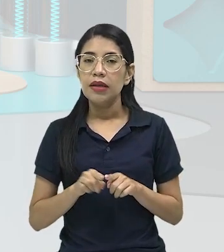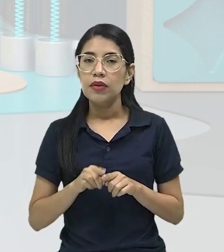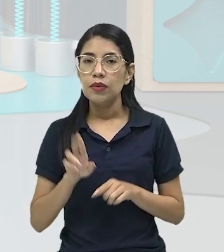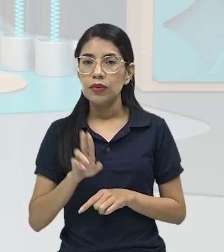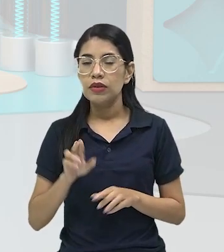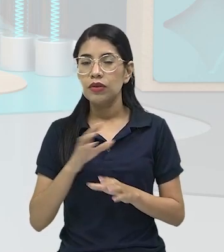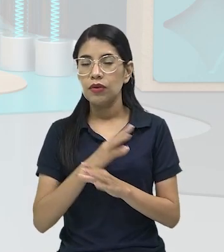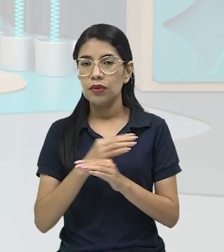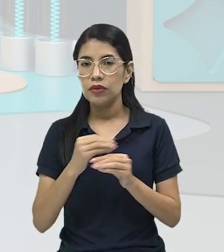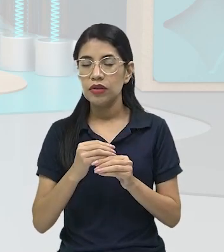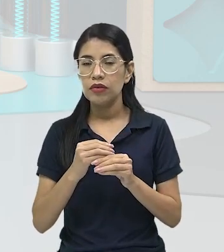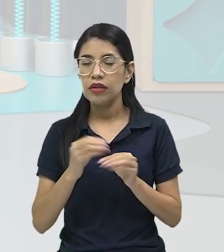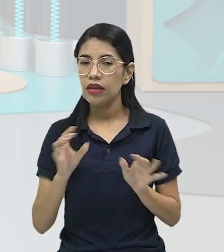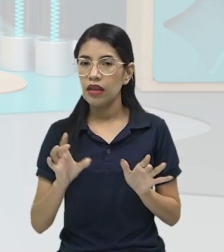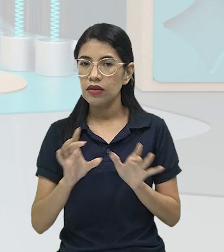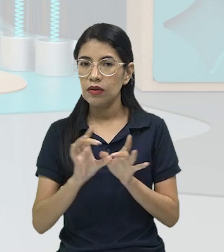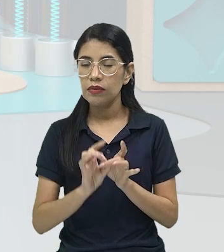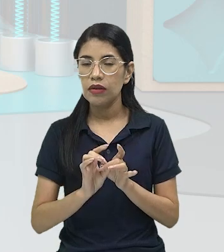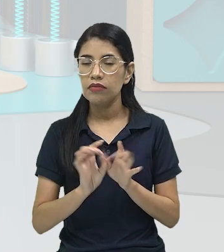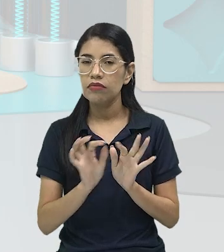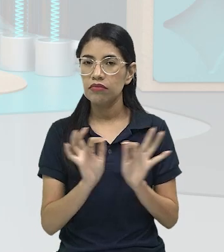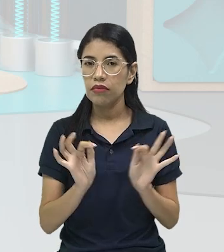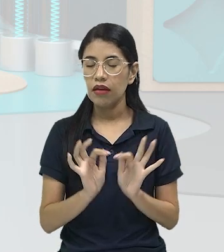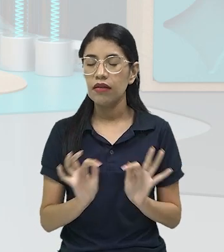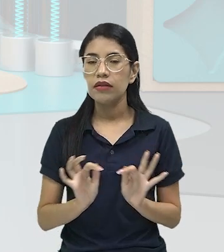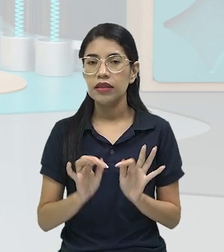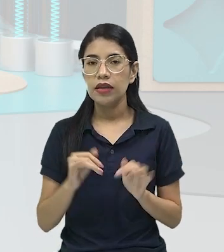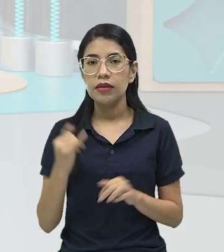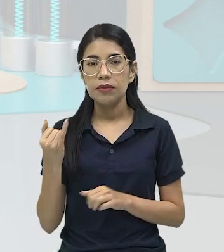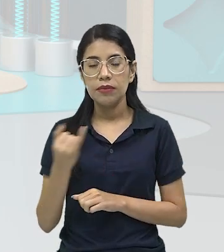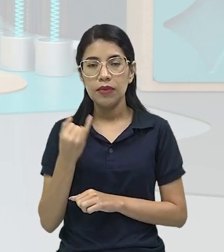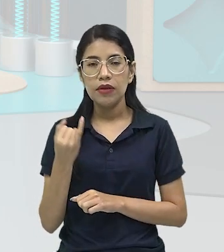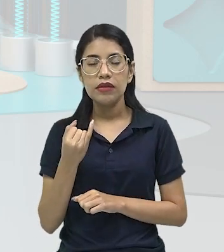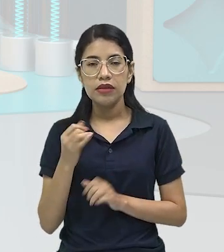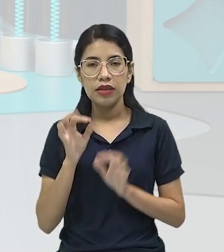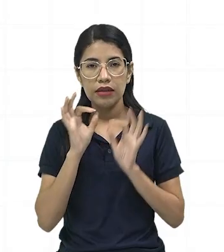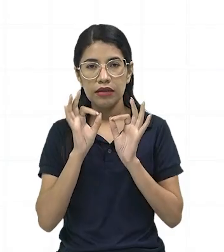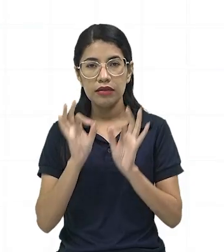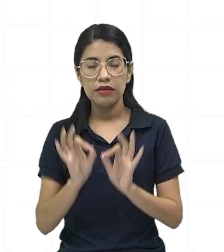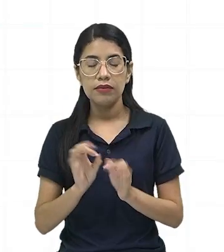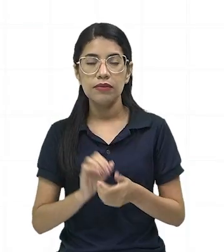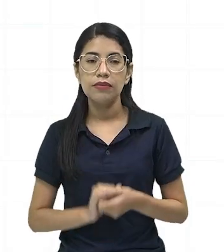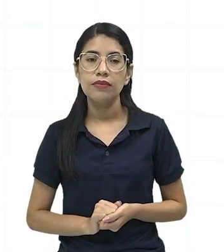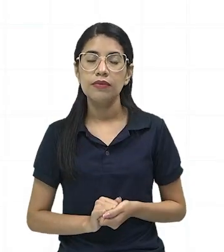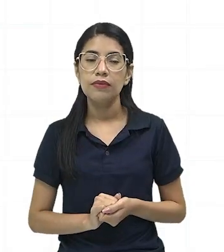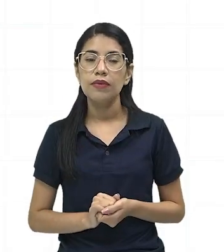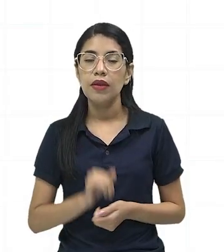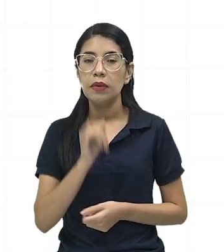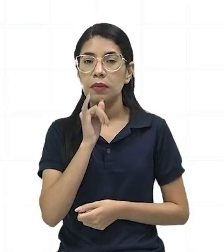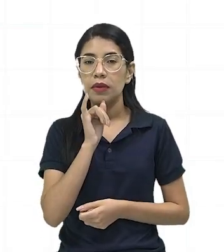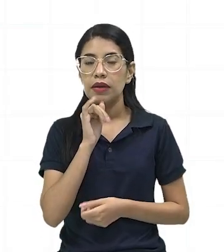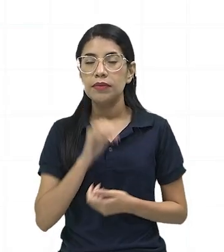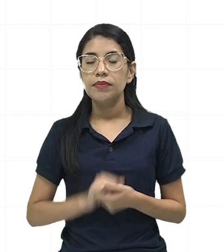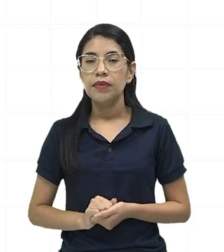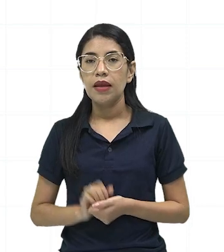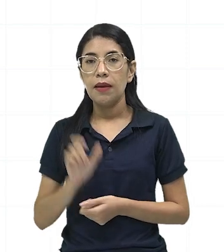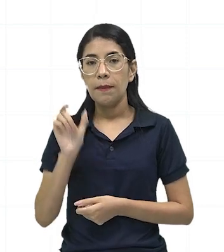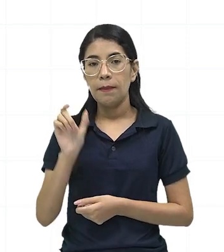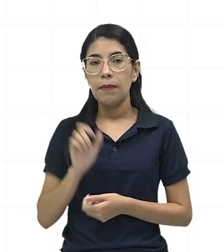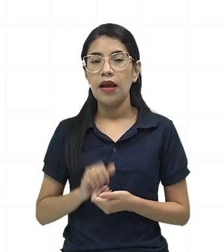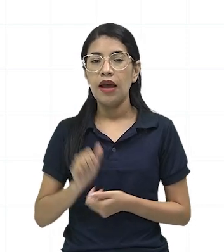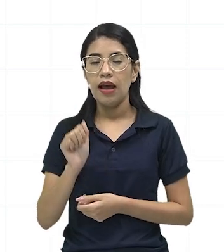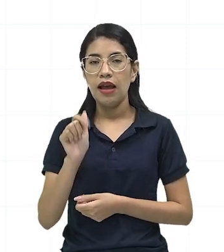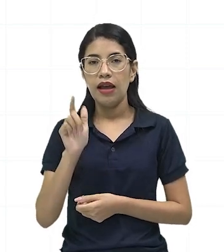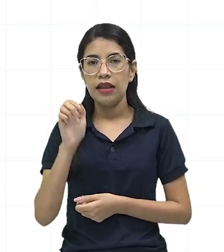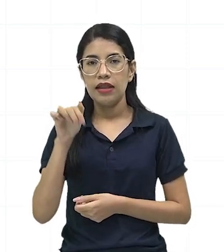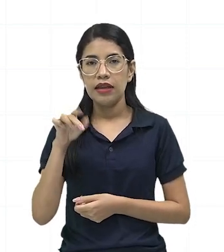fazem essas relações entre as sentenças? É muito importante sempre observar. Continuando, por exemplo, palavras como além disso, por